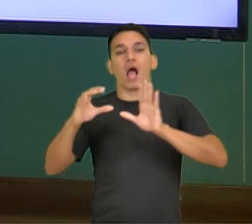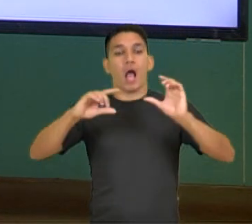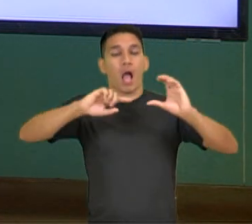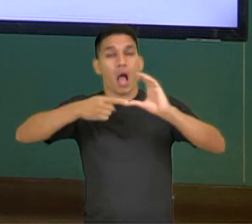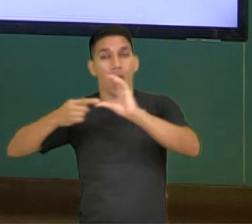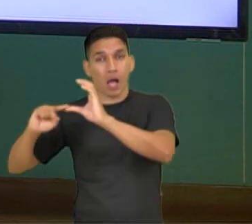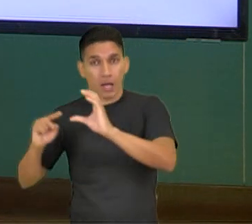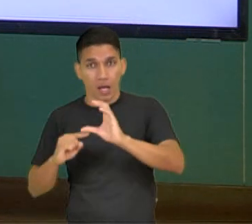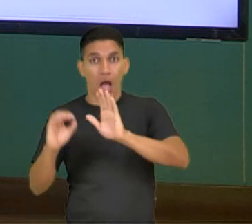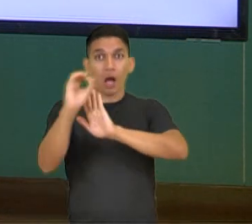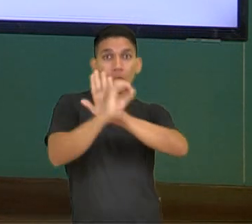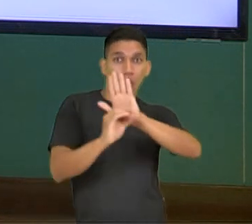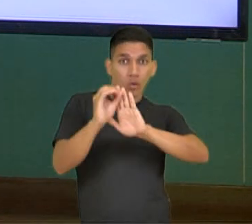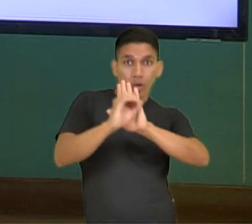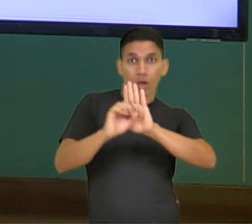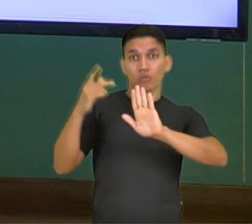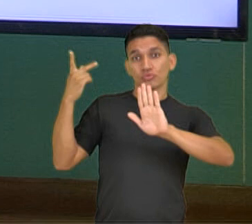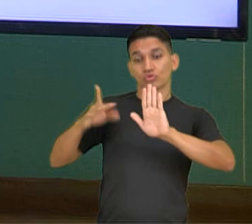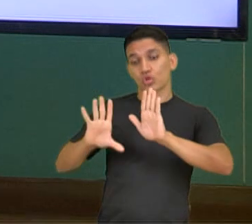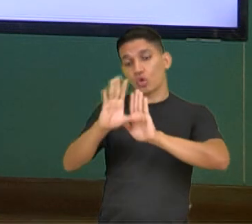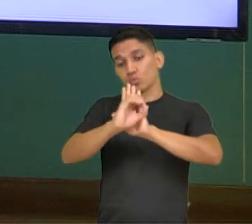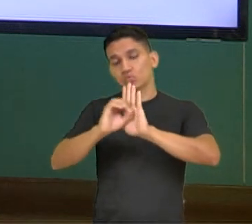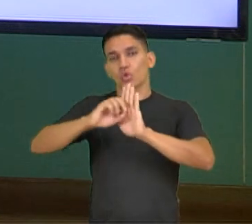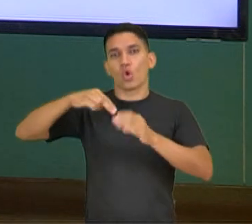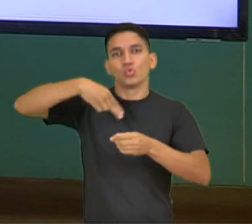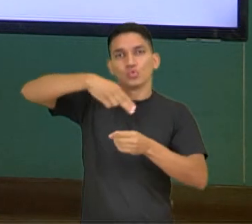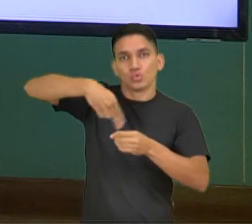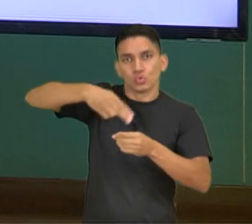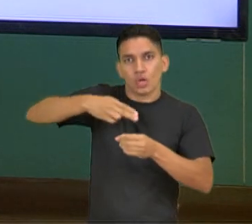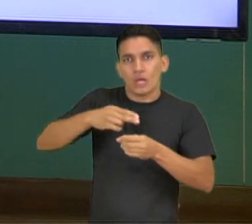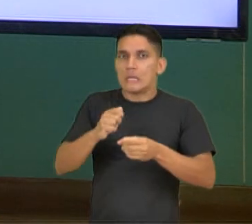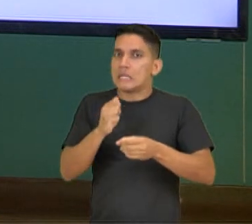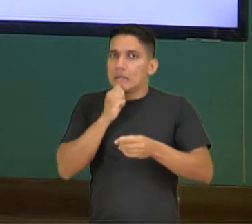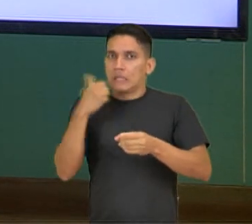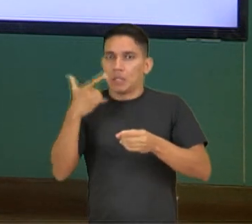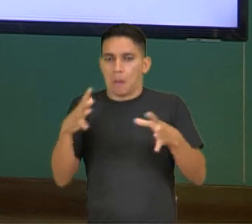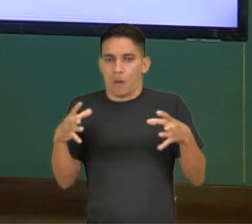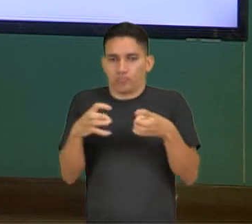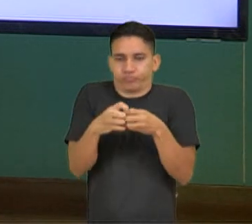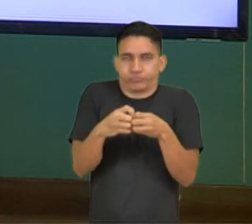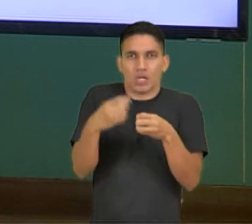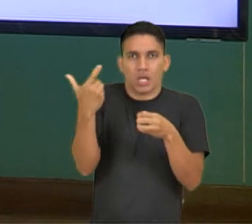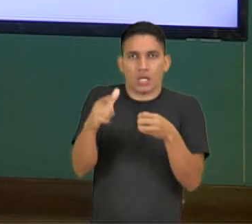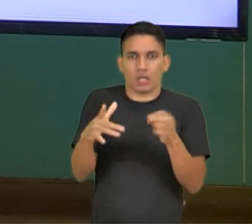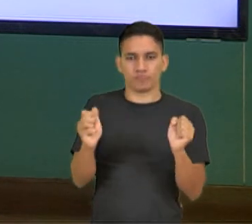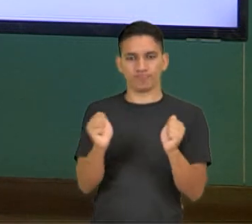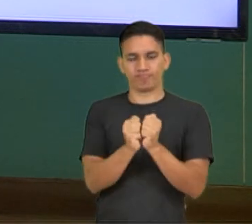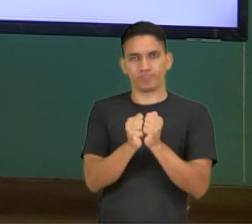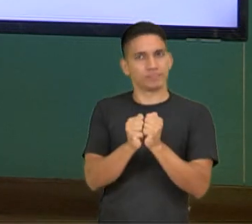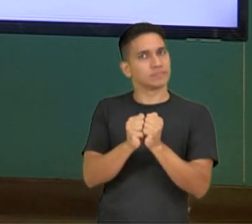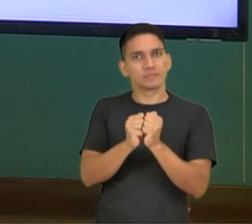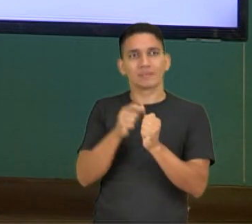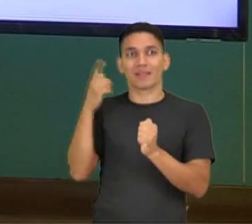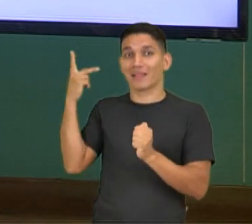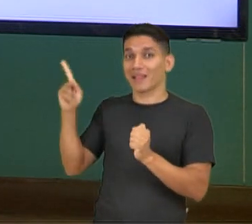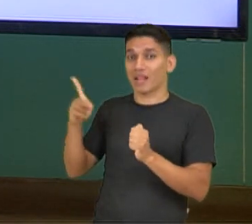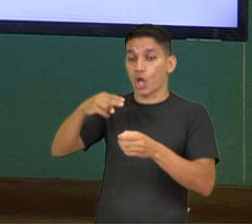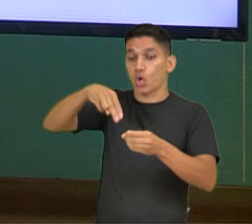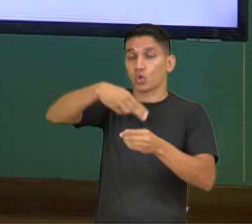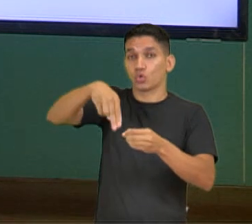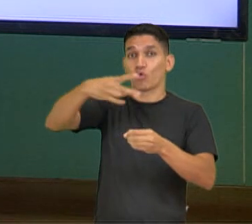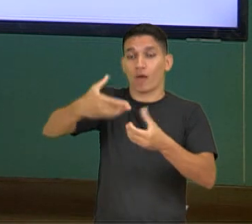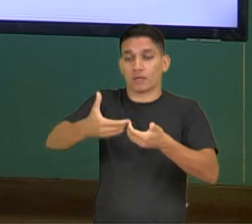carbônicas aromáticas onde os seus núcleos não são condensados, tá? Esses núcleos, eles